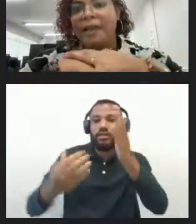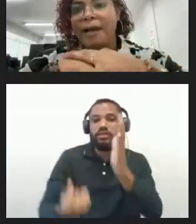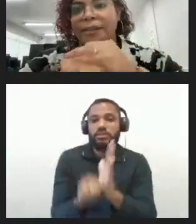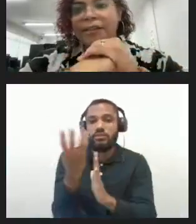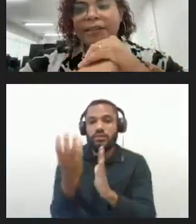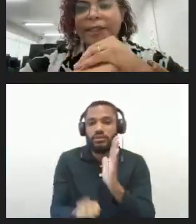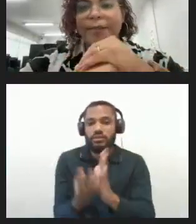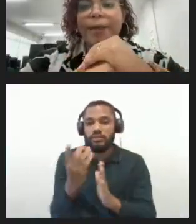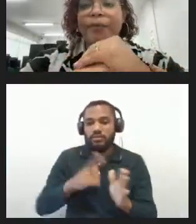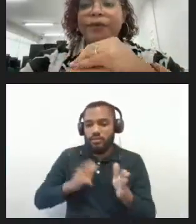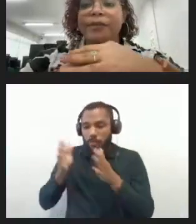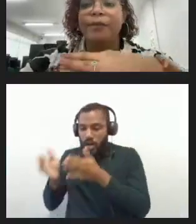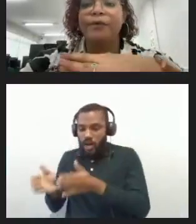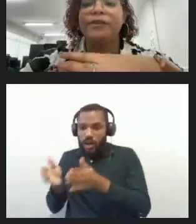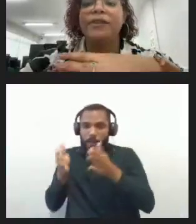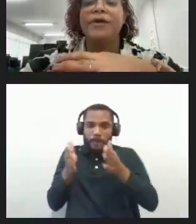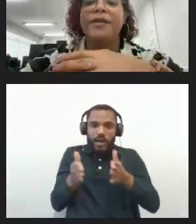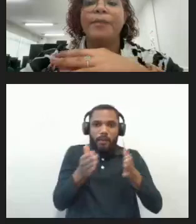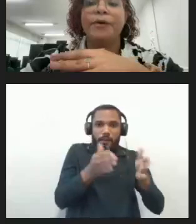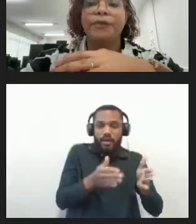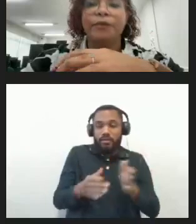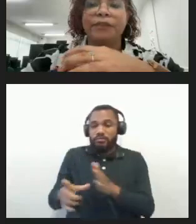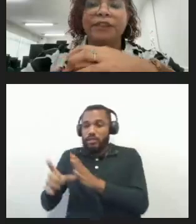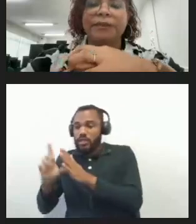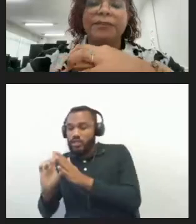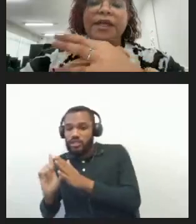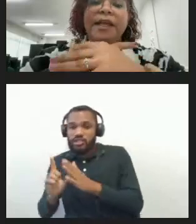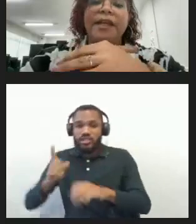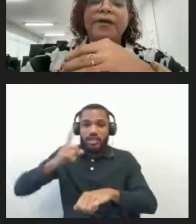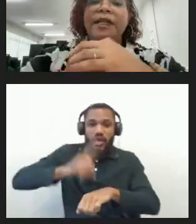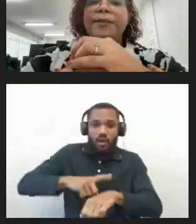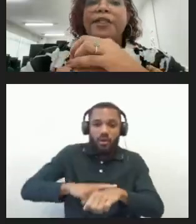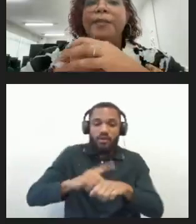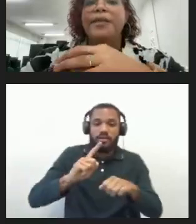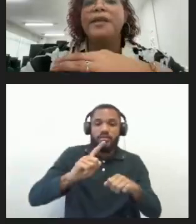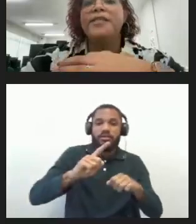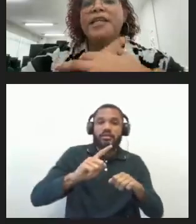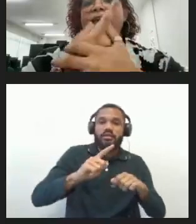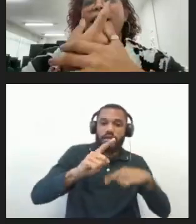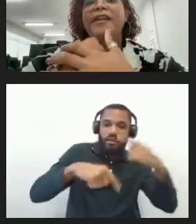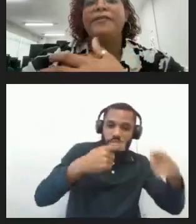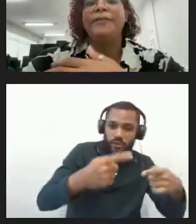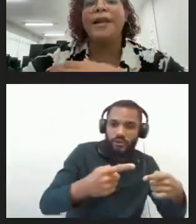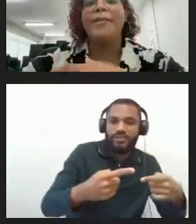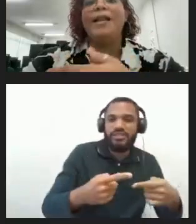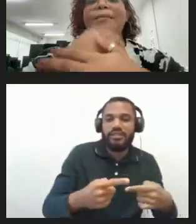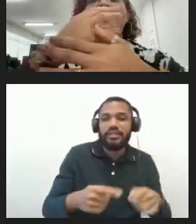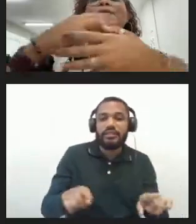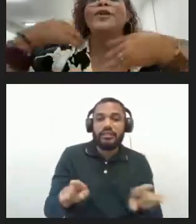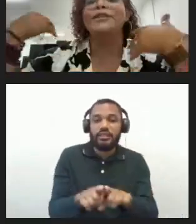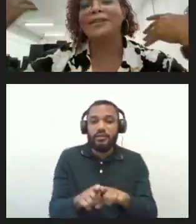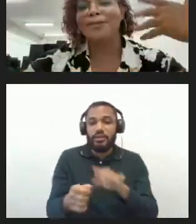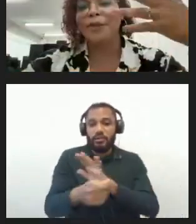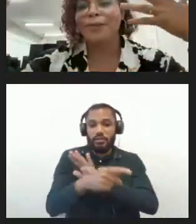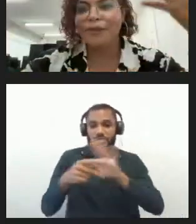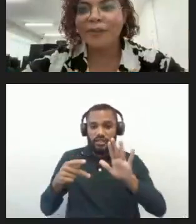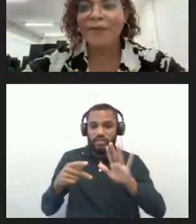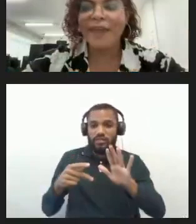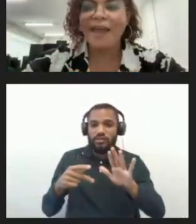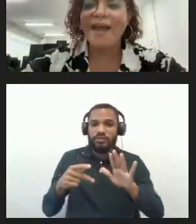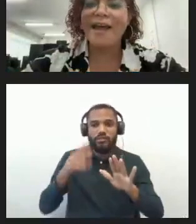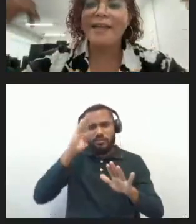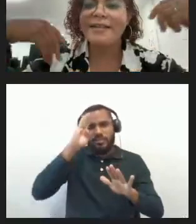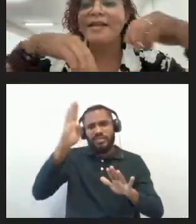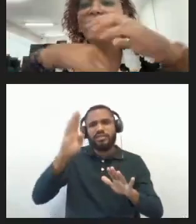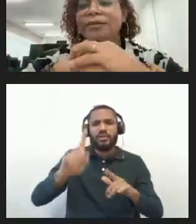trabalha com etapas, né, de pré-produção, produção e pós-produção. E o Clipchamp em si, ele trabalha mais no processo de